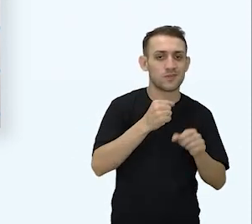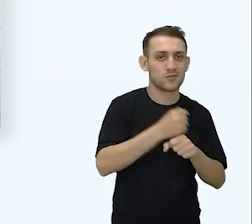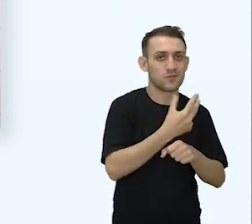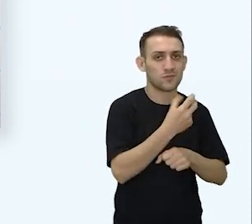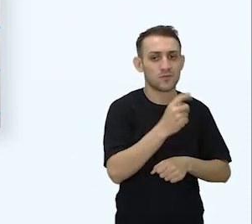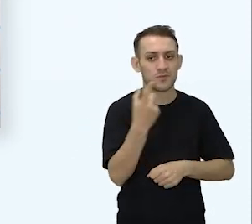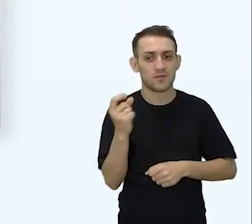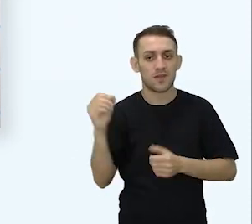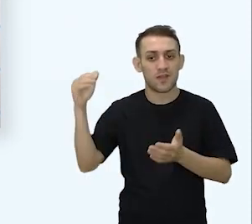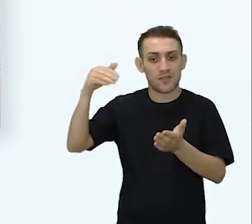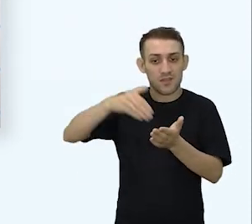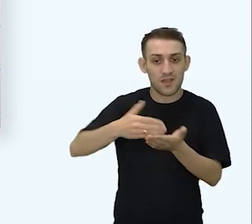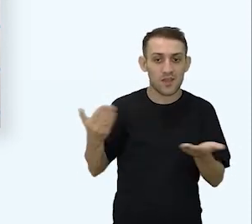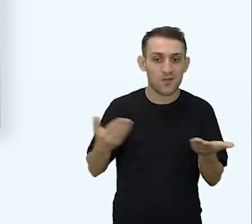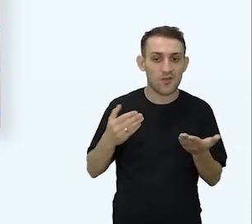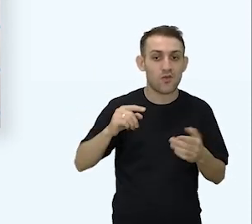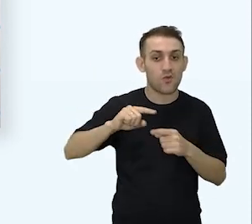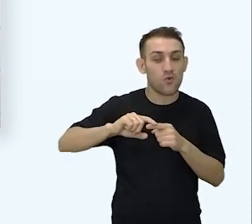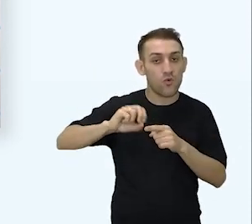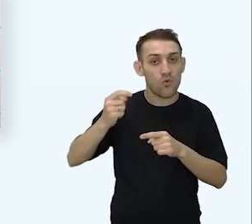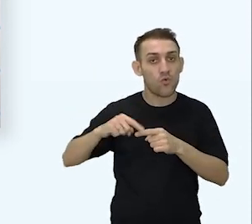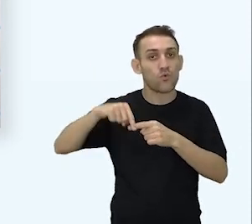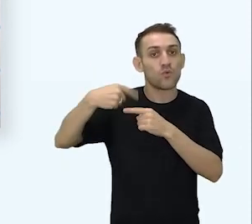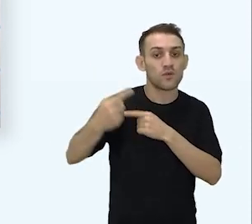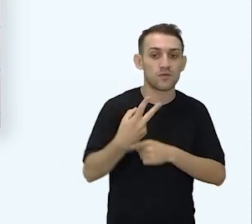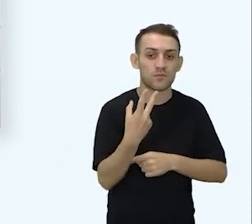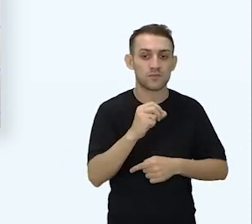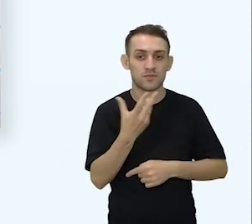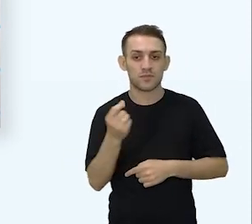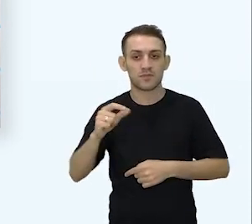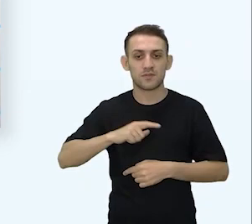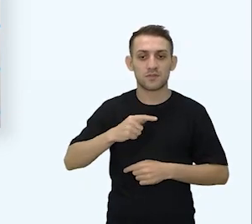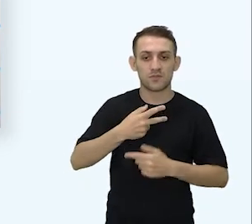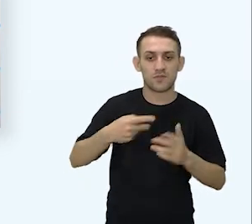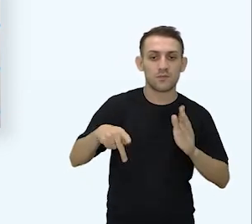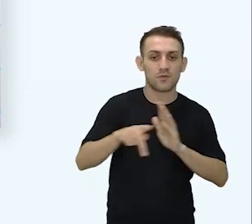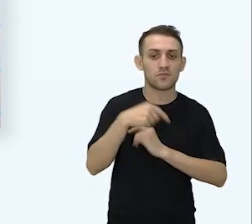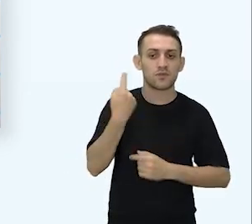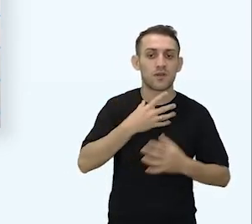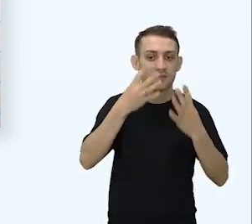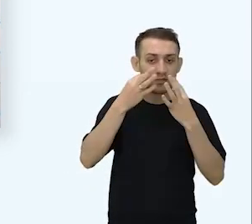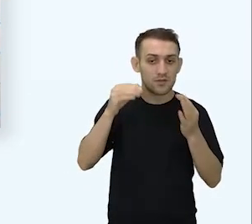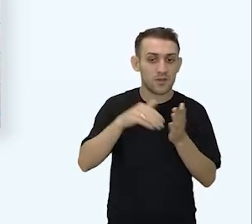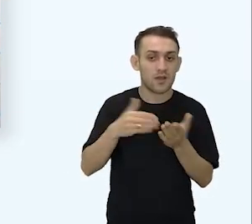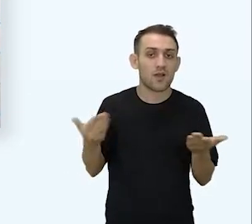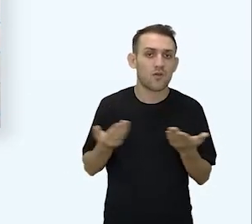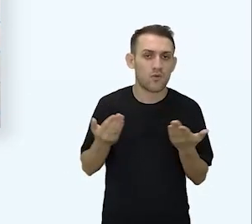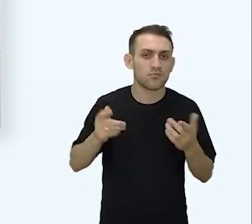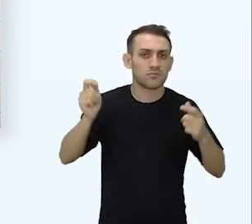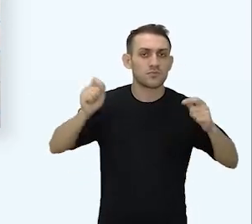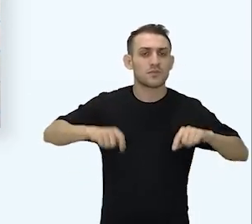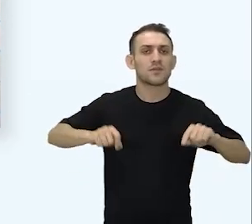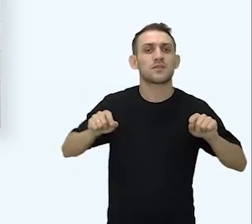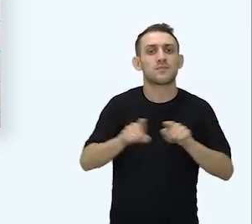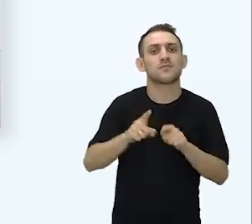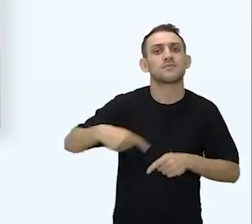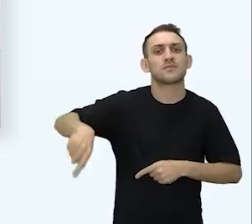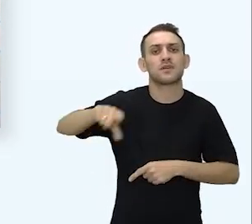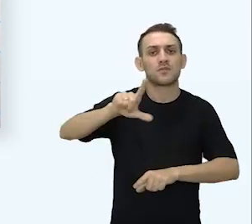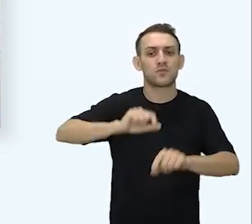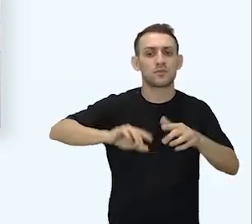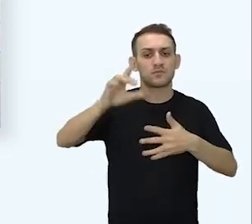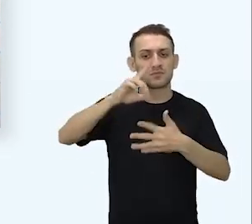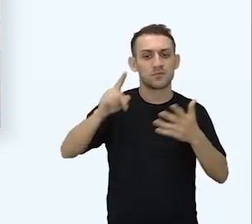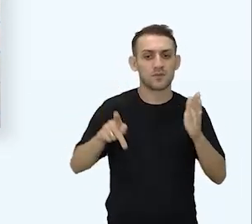que ela provavelmente terá em 2060, se mantidas as tendências observadas atualmente. É possível também selecionar dados